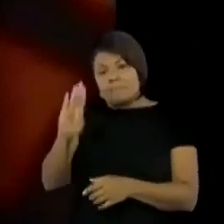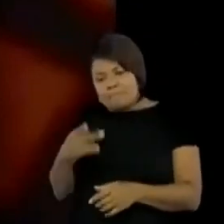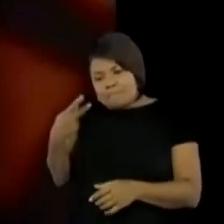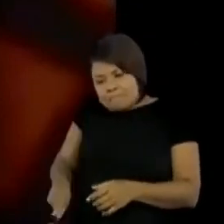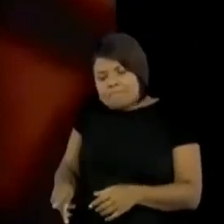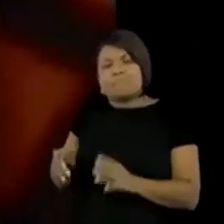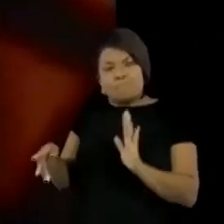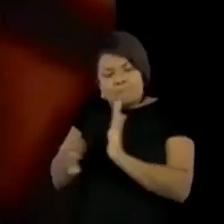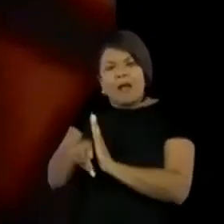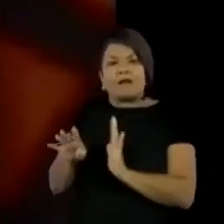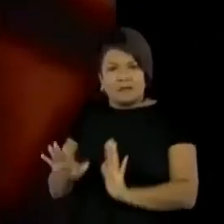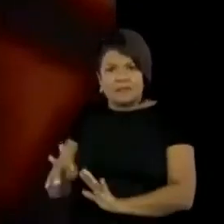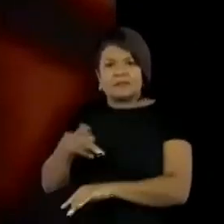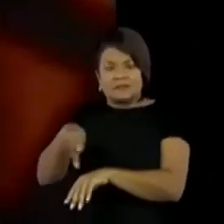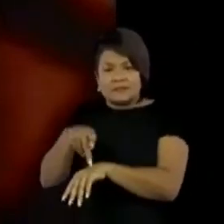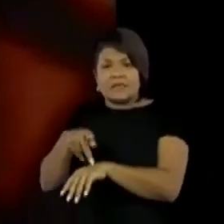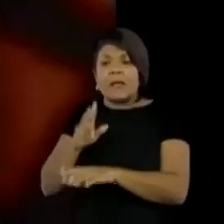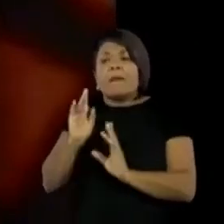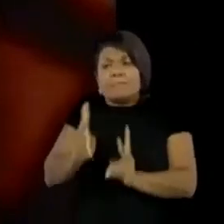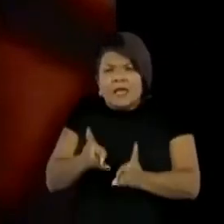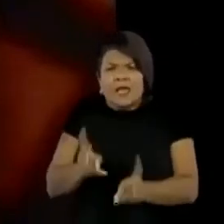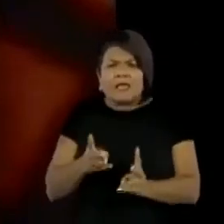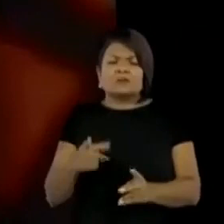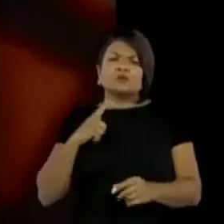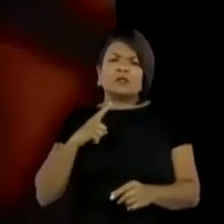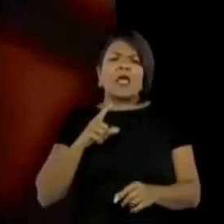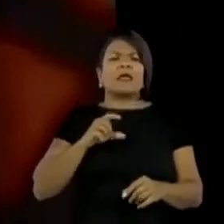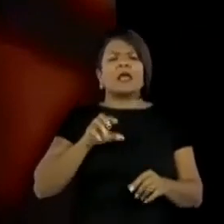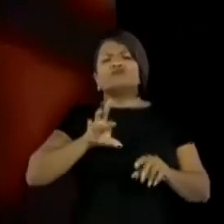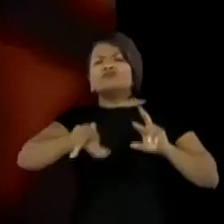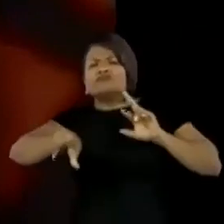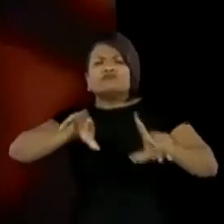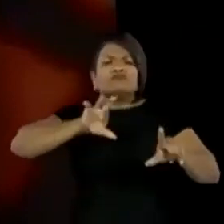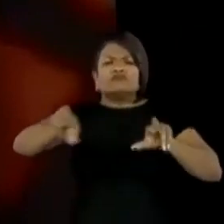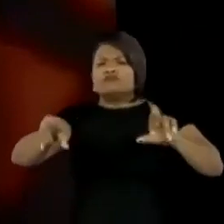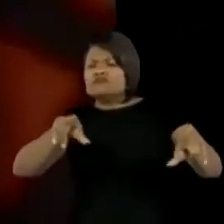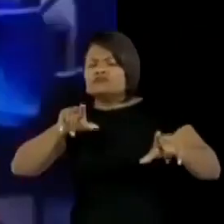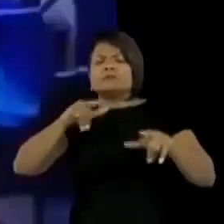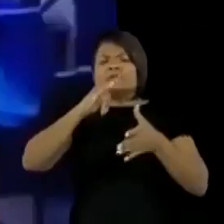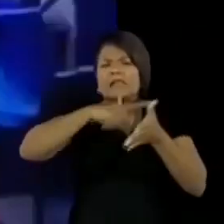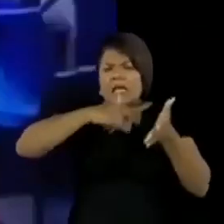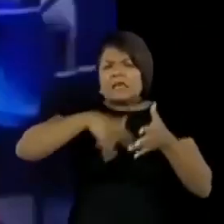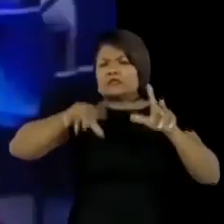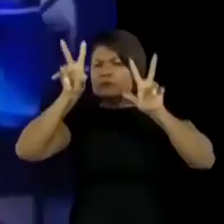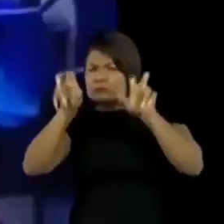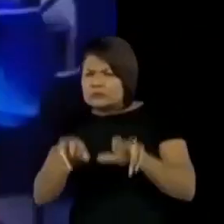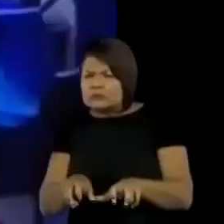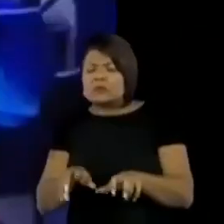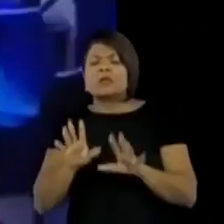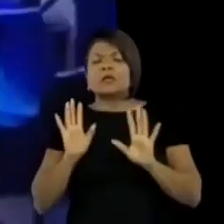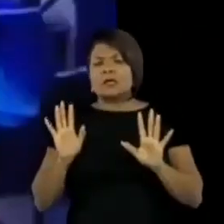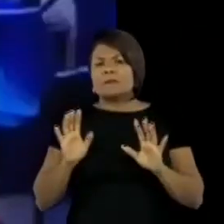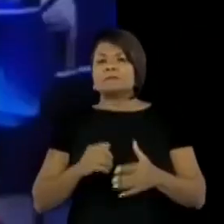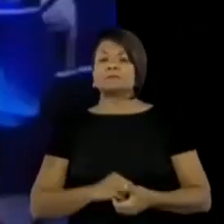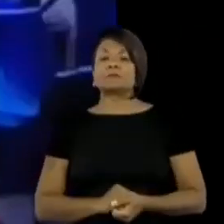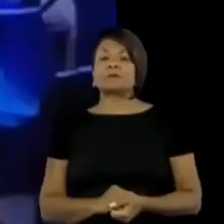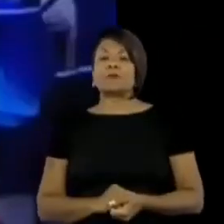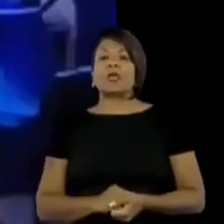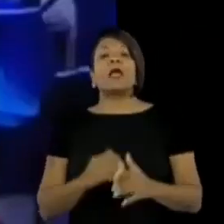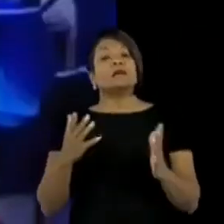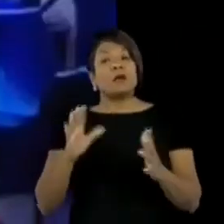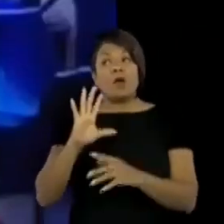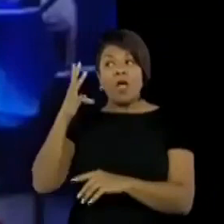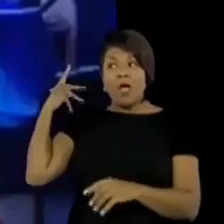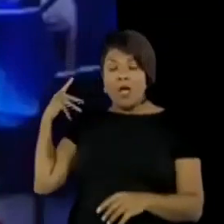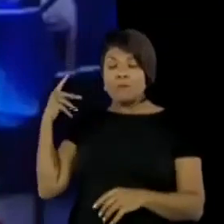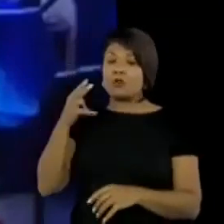de assuntos remotos no tempo e no espaço. Falou-se muito, mesmo na época de Machado, que ele não